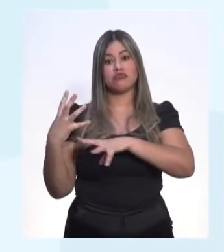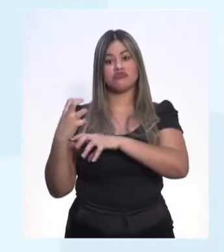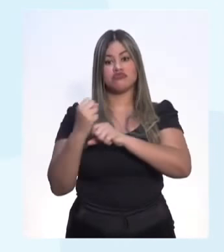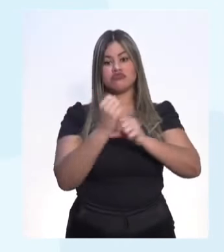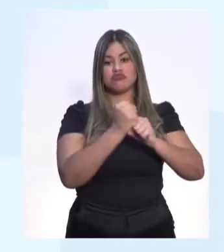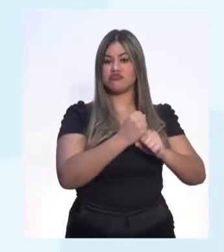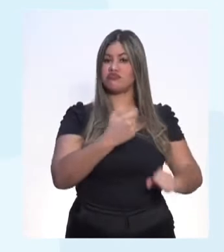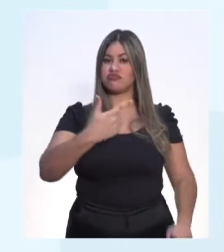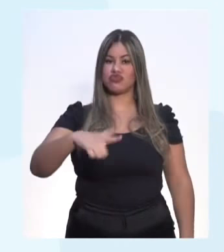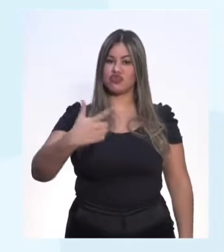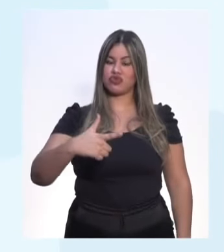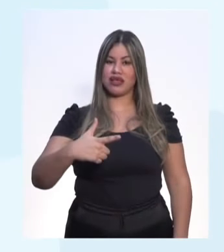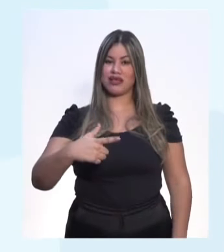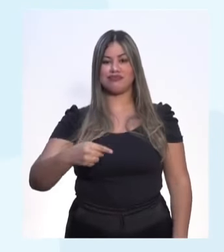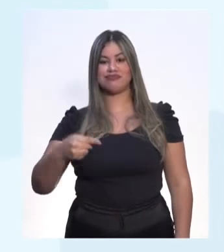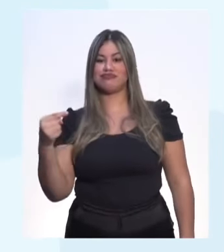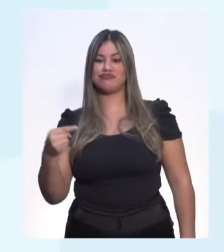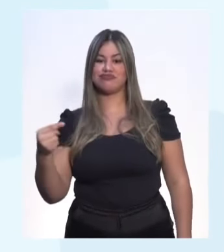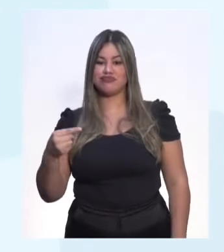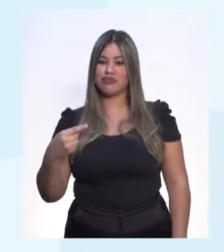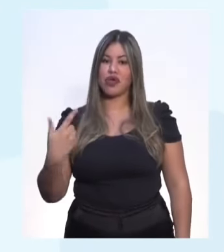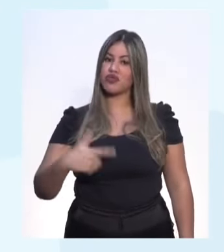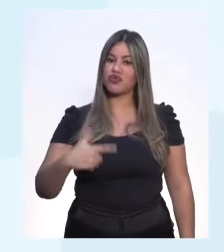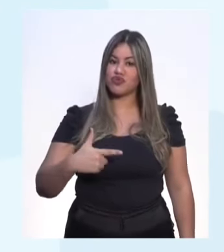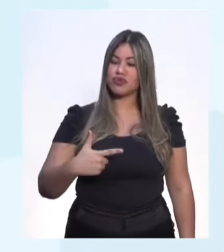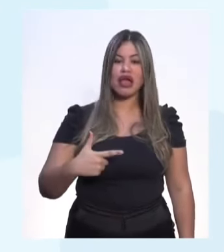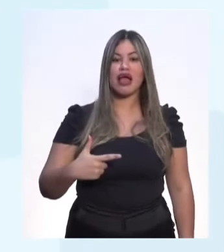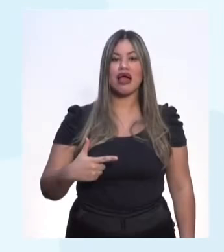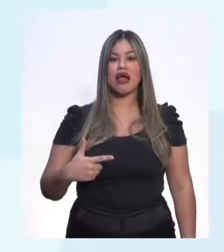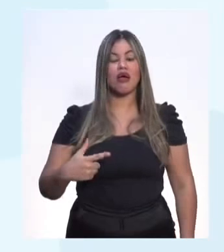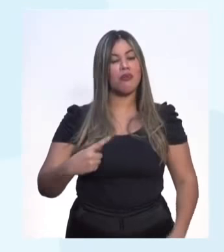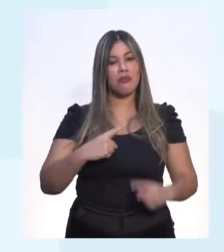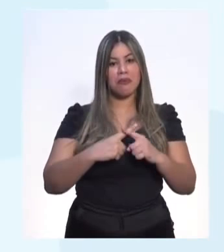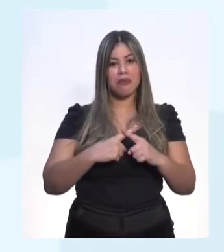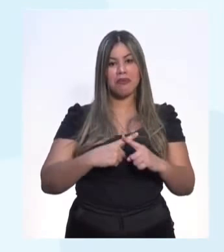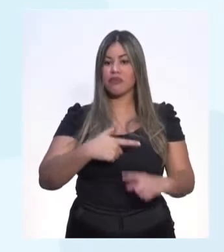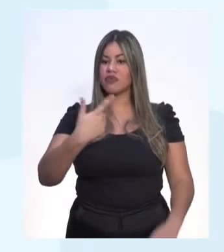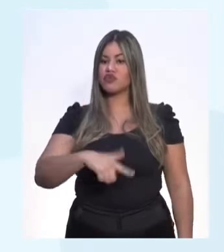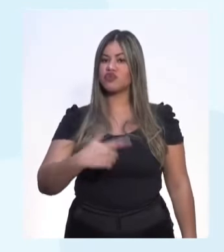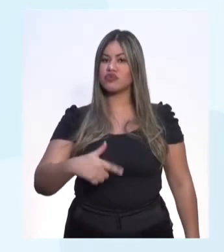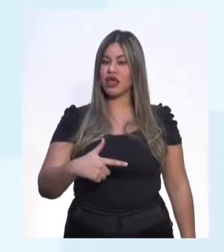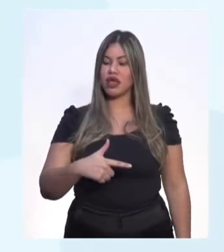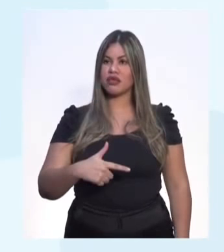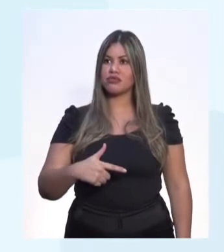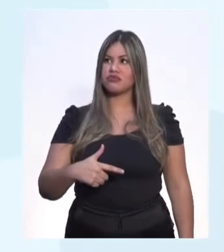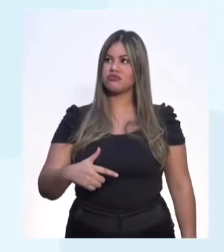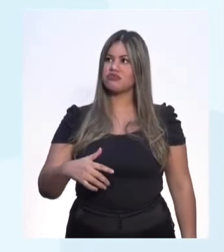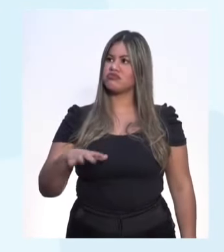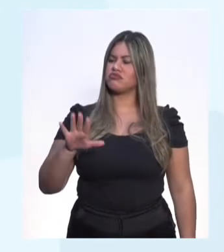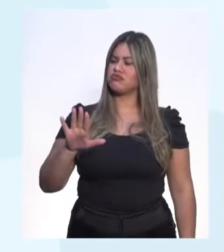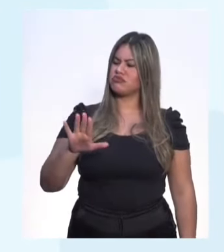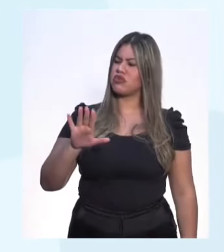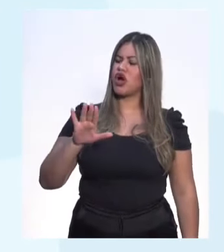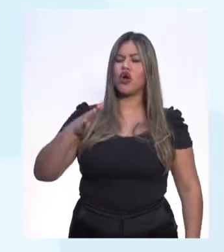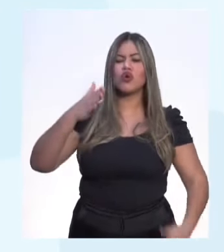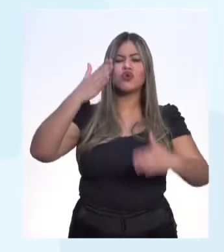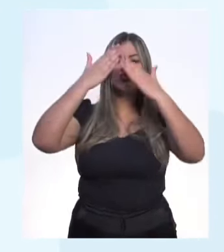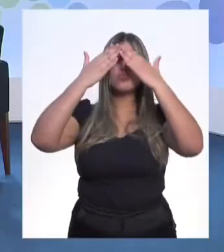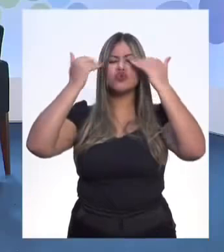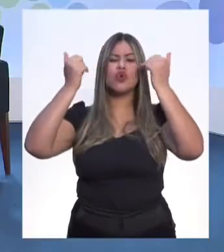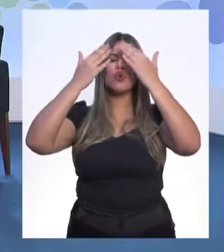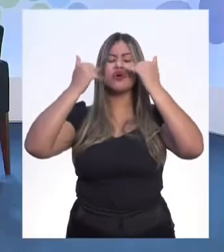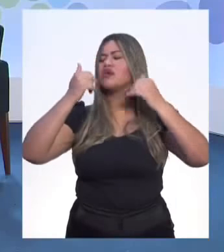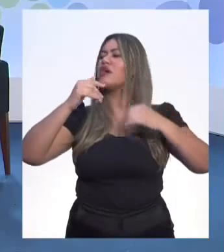não soma ou subtrai não multiplica Nem dipirona se diz um negócio algum professor seu me ensinou a